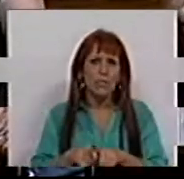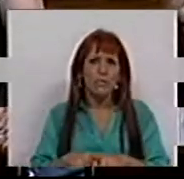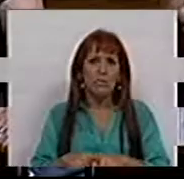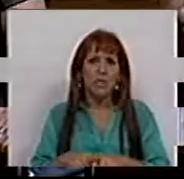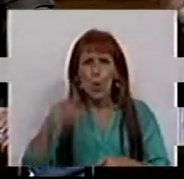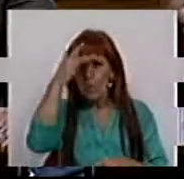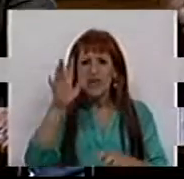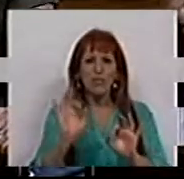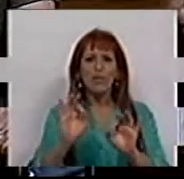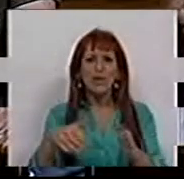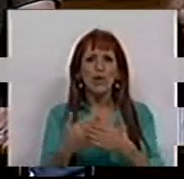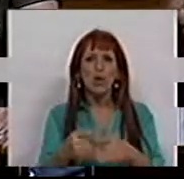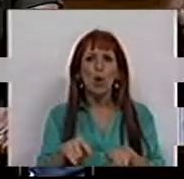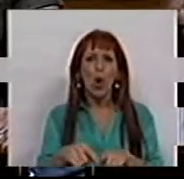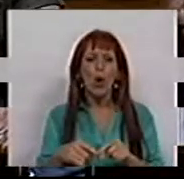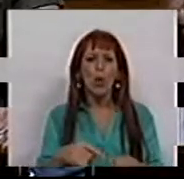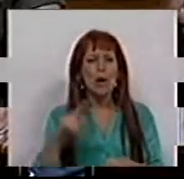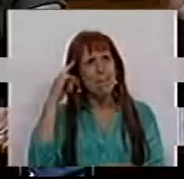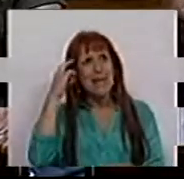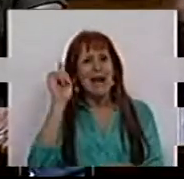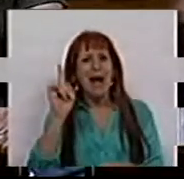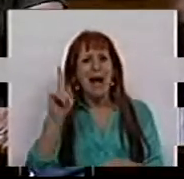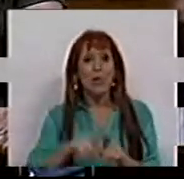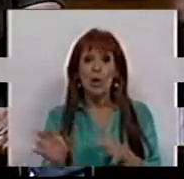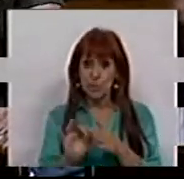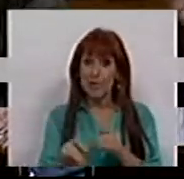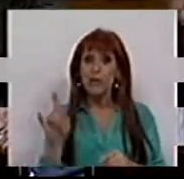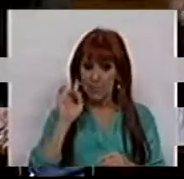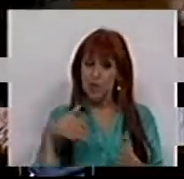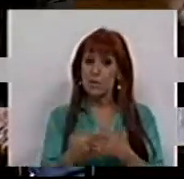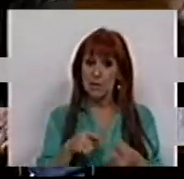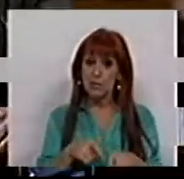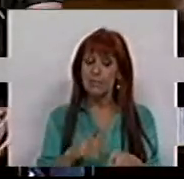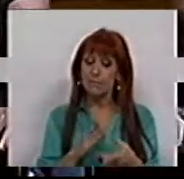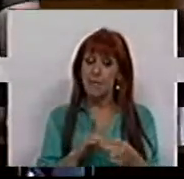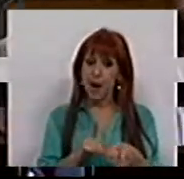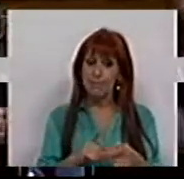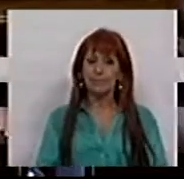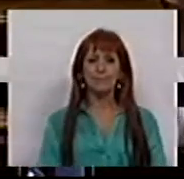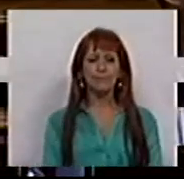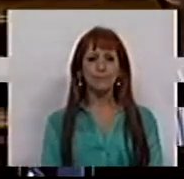parecer favorável, ou pelo menos tenham em linha de conta que são aspectos pertinentes que devem ser discutidos.